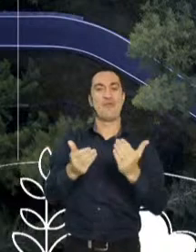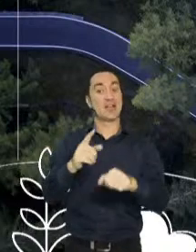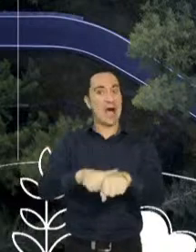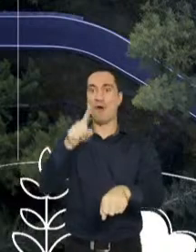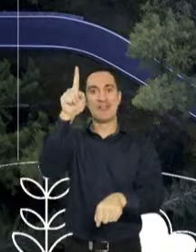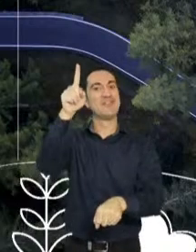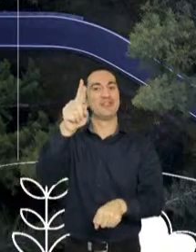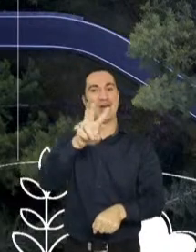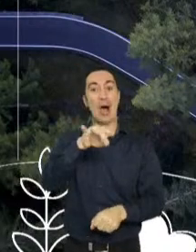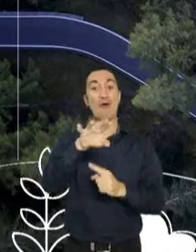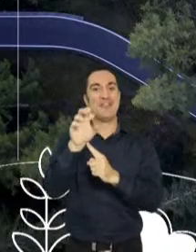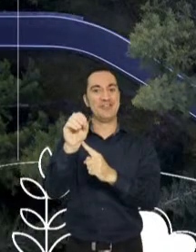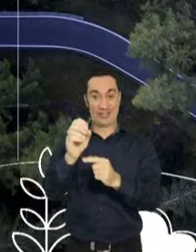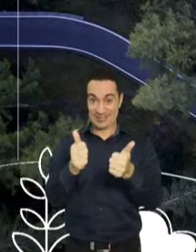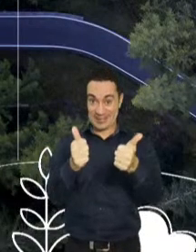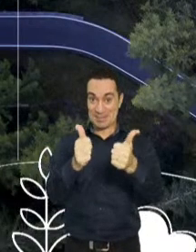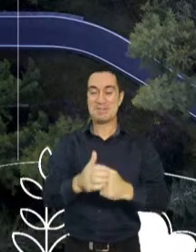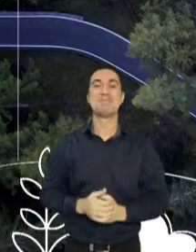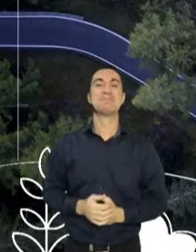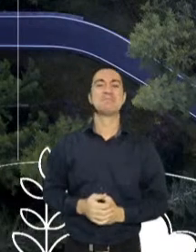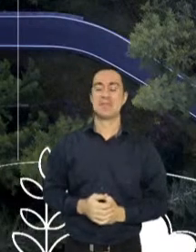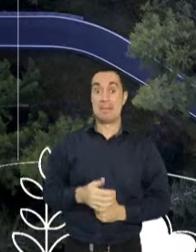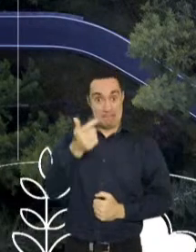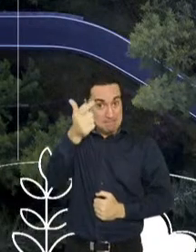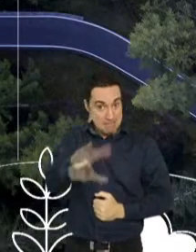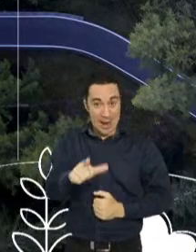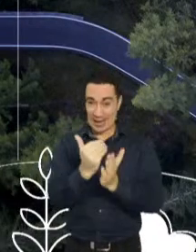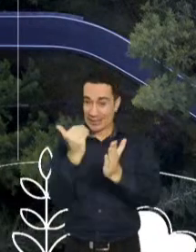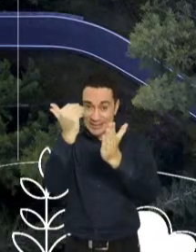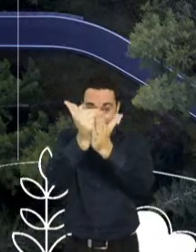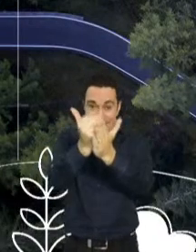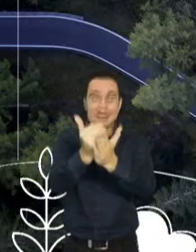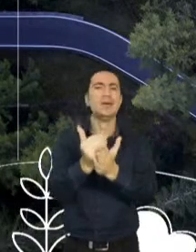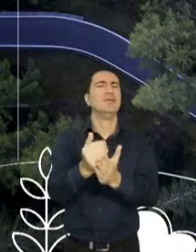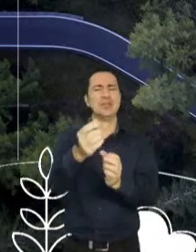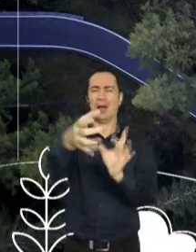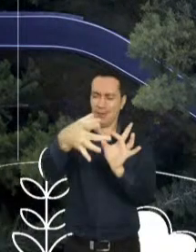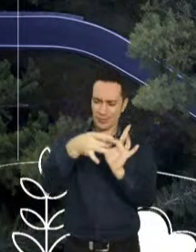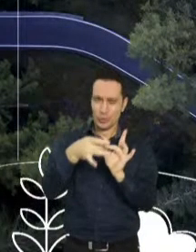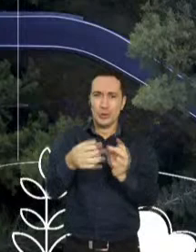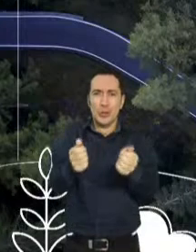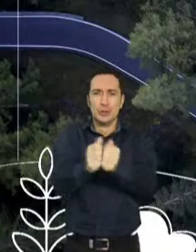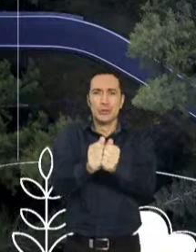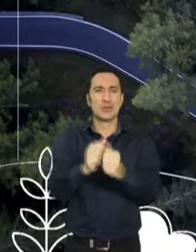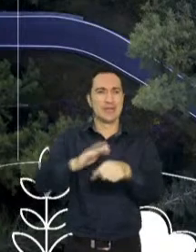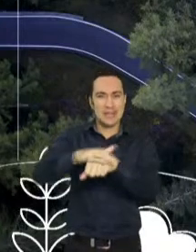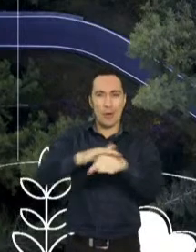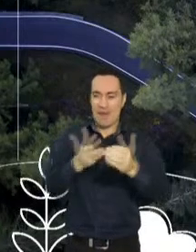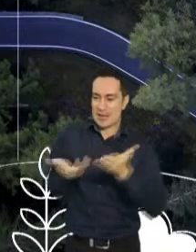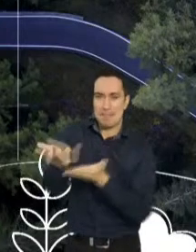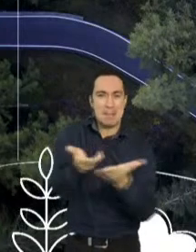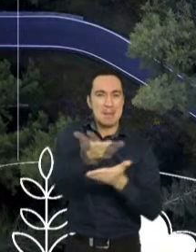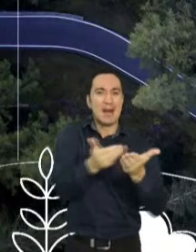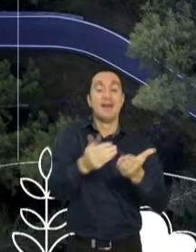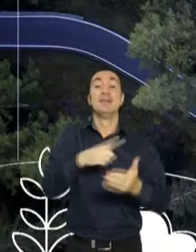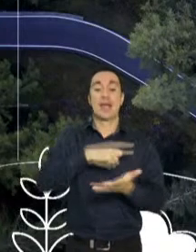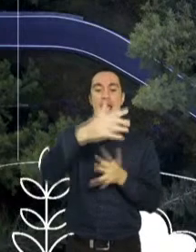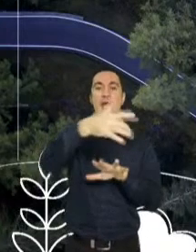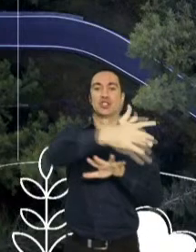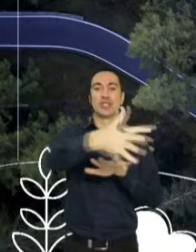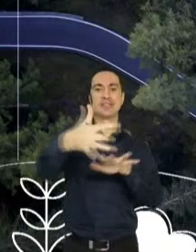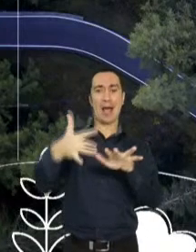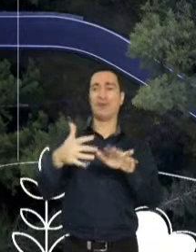ao vivo, aqui no Sustainable Talks. A gente não para por aí. Junte-se a nós nesta conversa em nossas